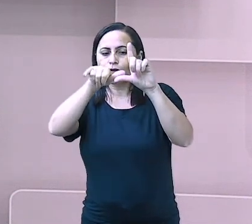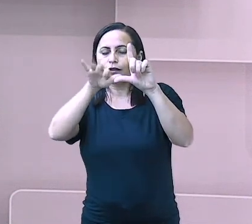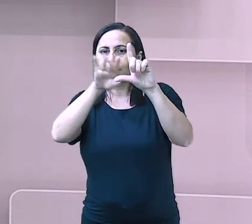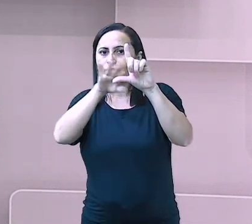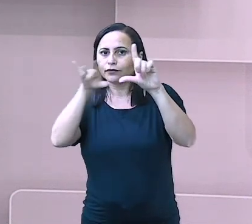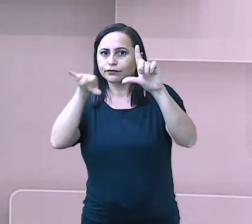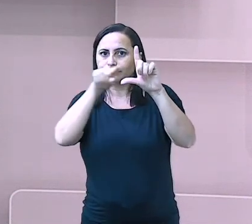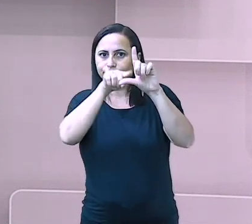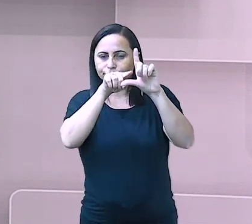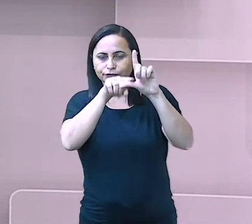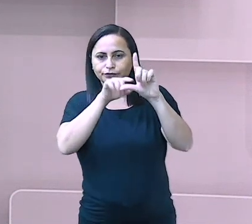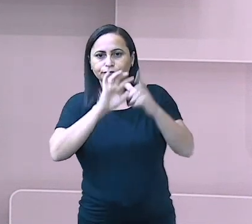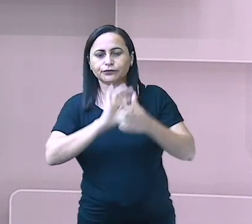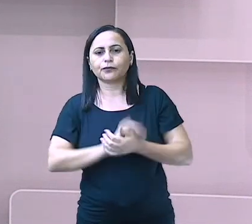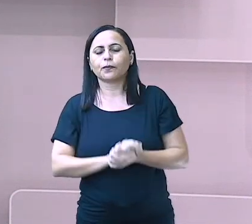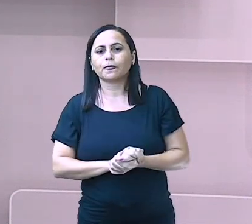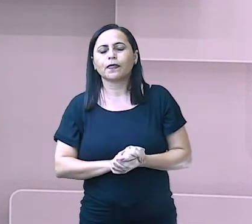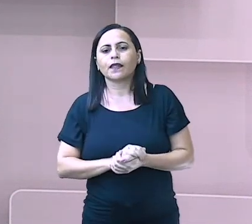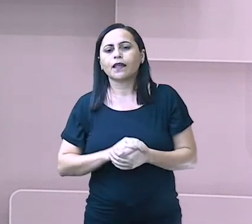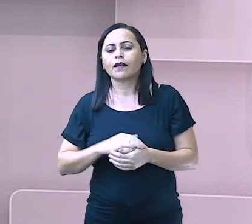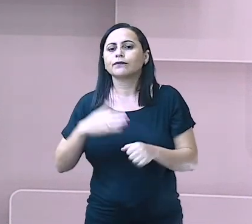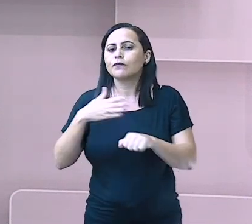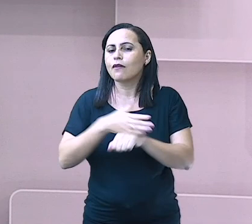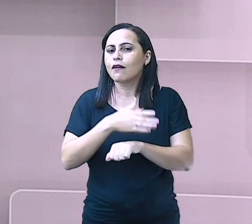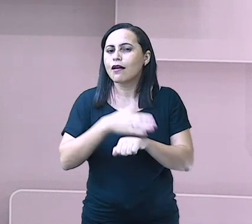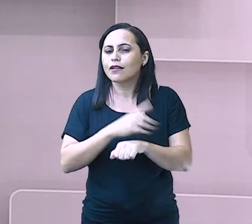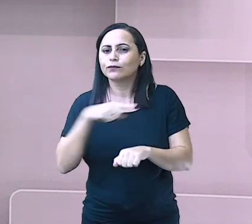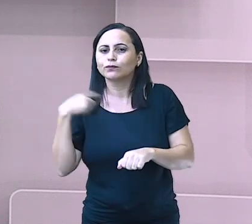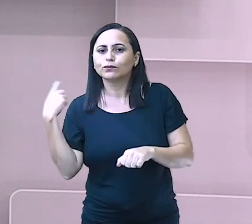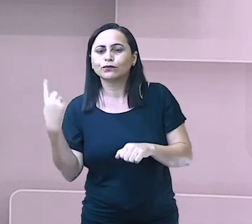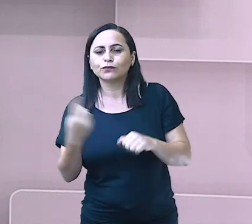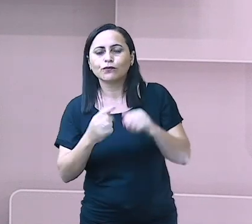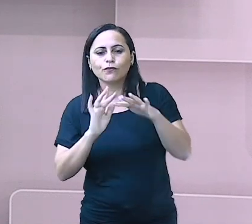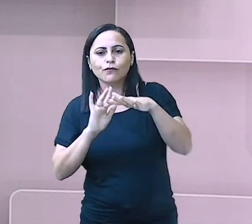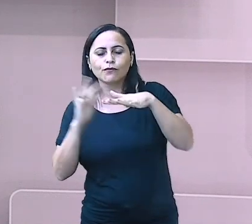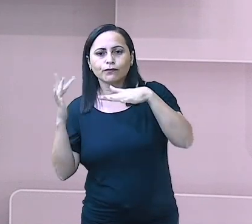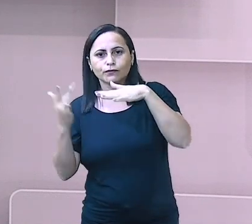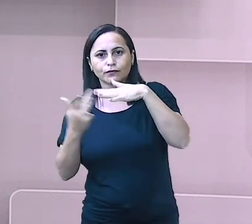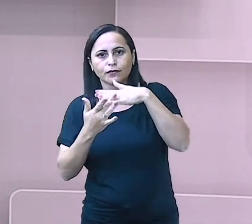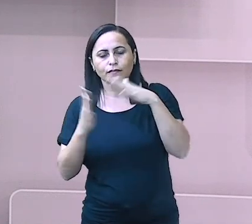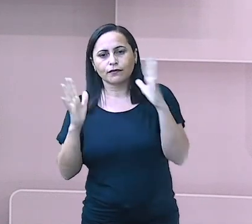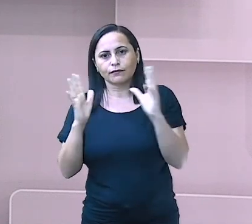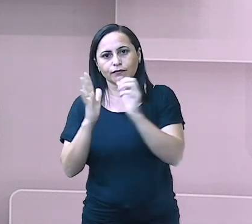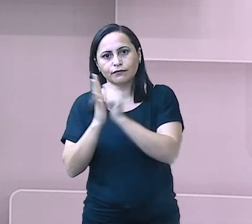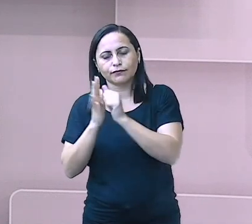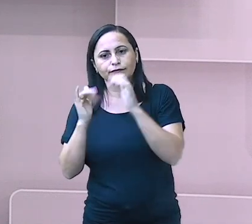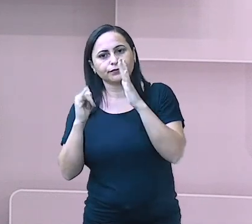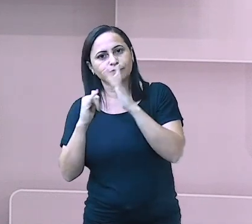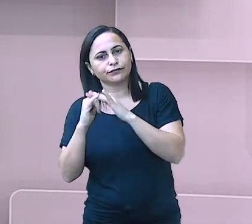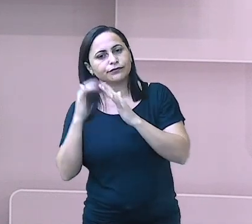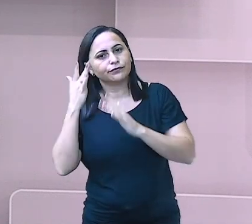que aparece no canto da tela. Acesse nossas redes sociais e se inscreva em nosso